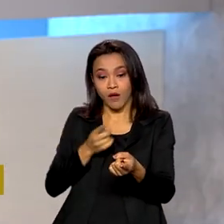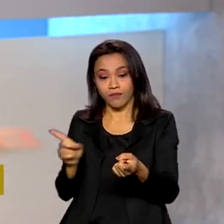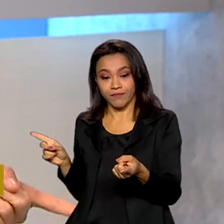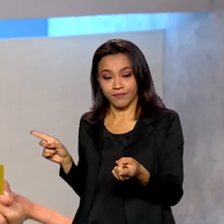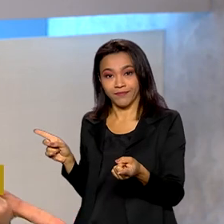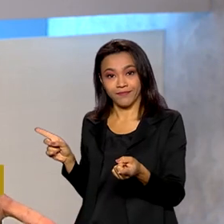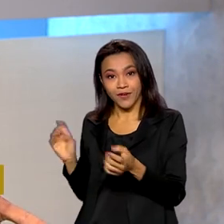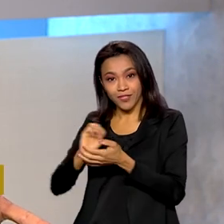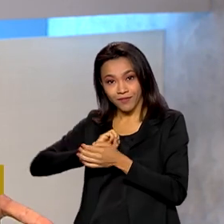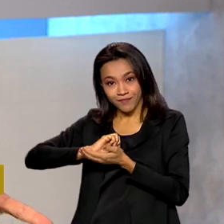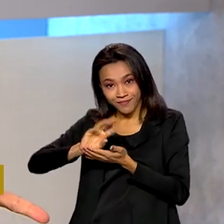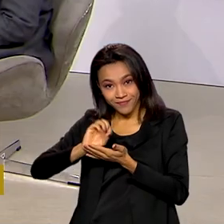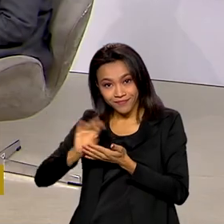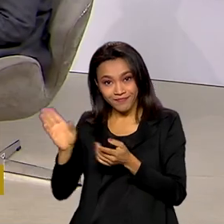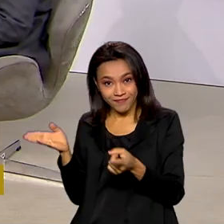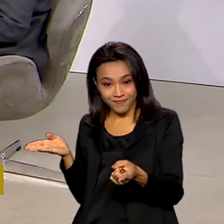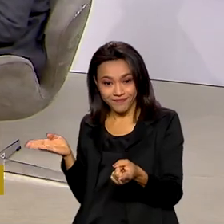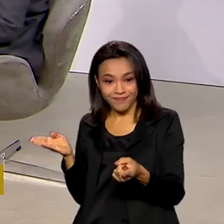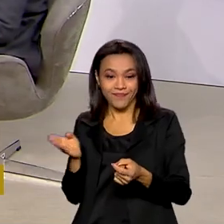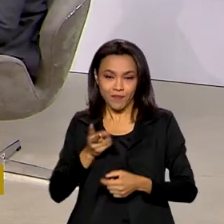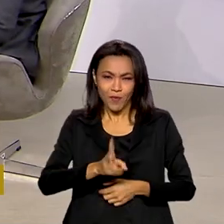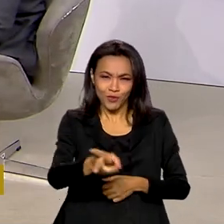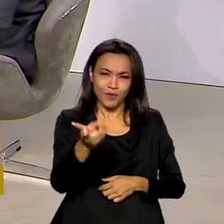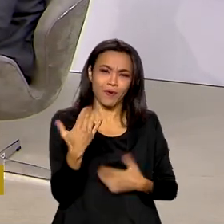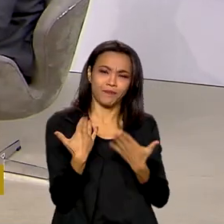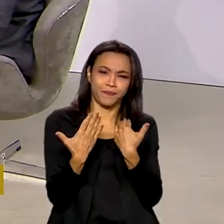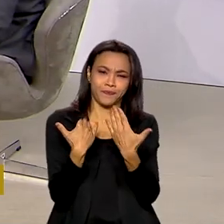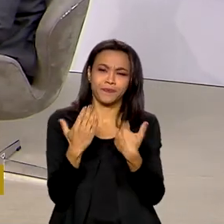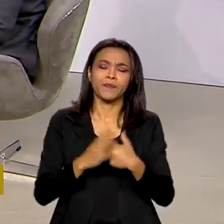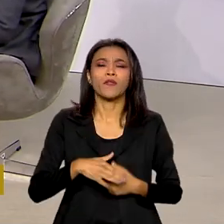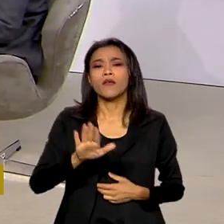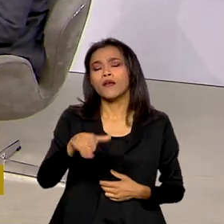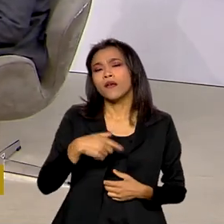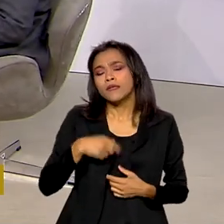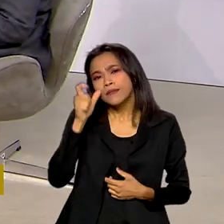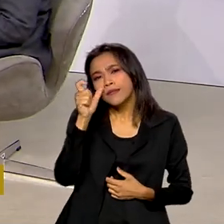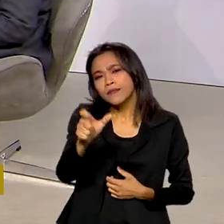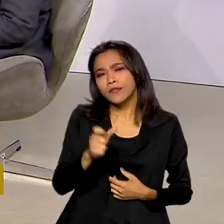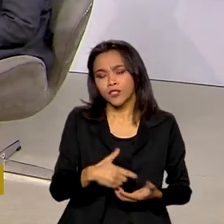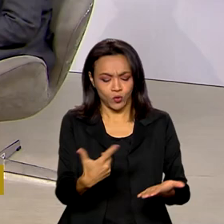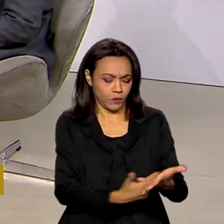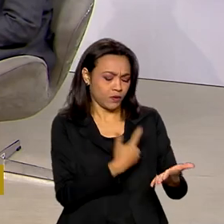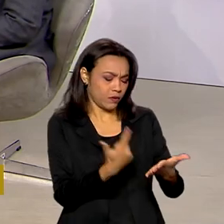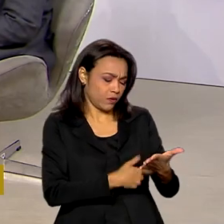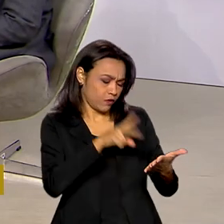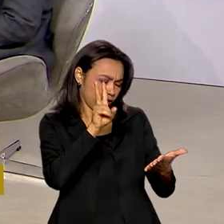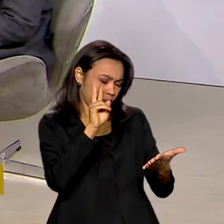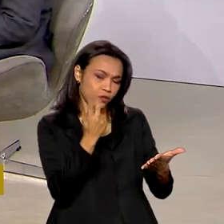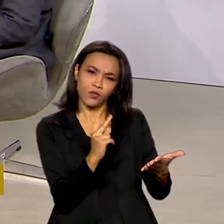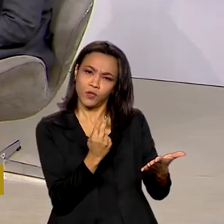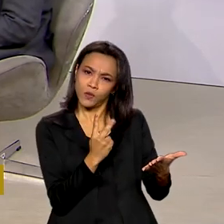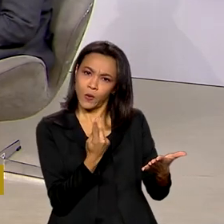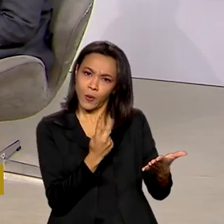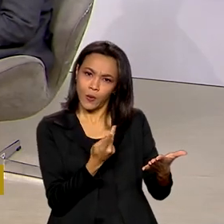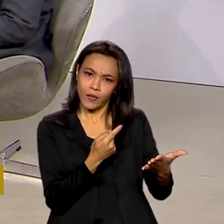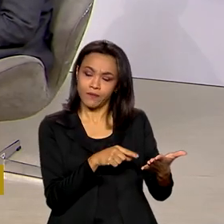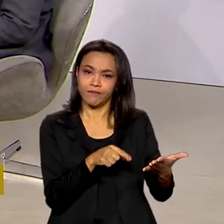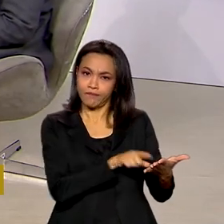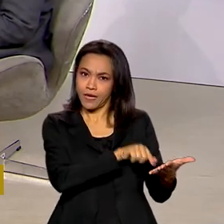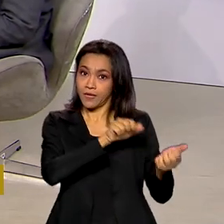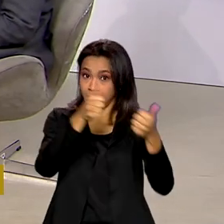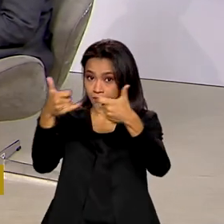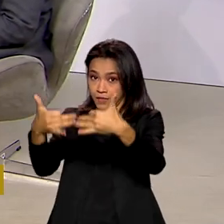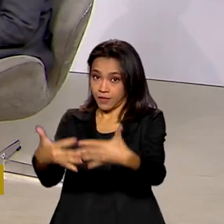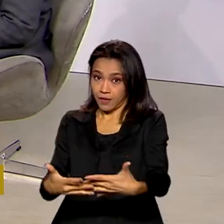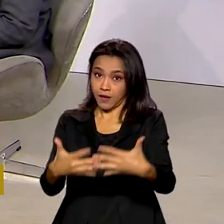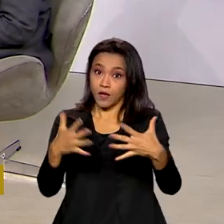61-999-528600. Vamos voltar a bater o nosso papo aqui? Vamos. Porque uma coisa interessante quando você pega os livros de história, vamos tentar aqui traduzir, comparar